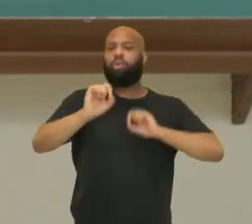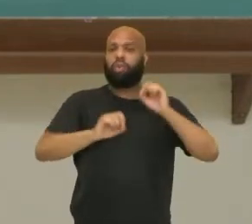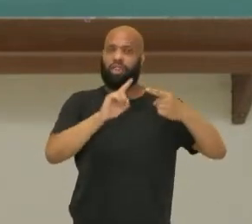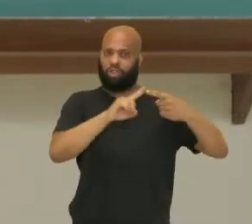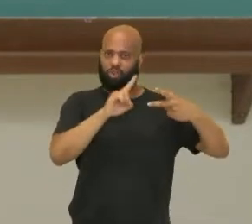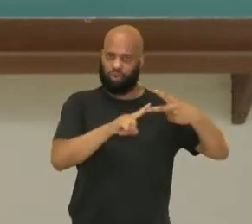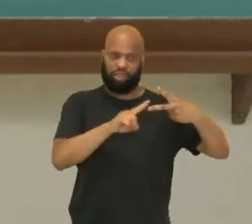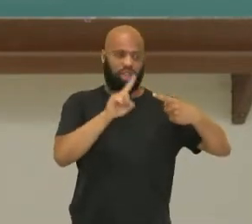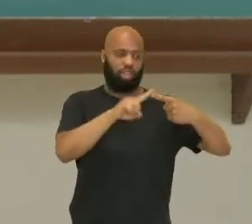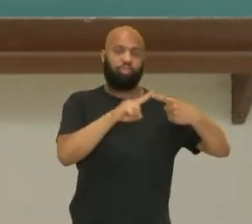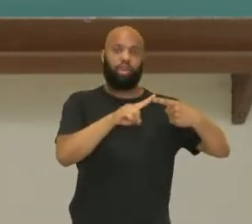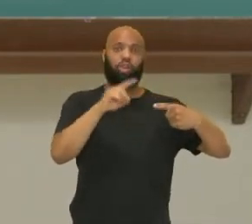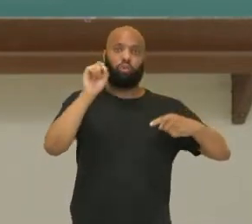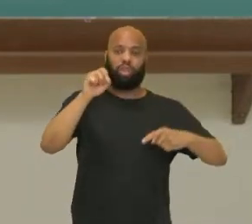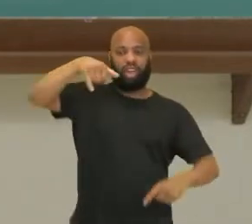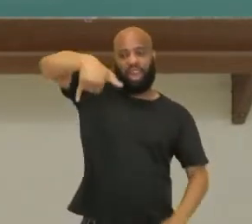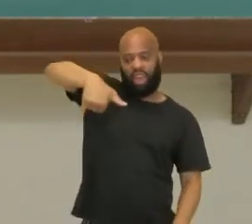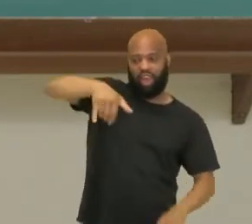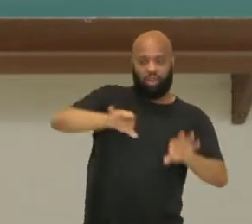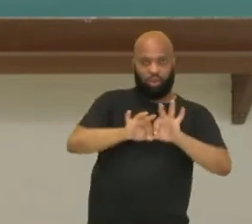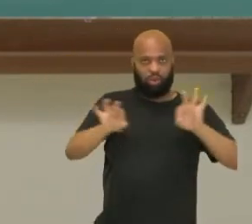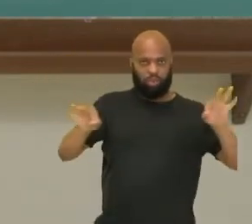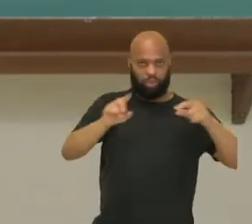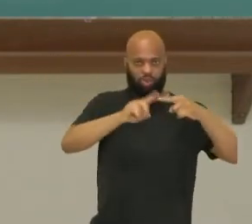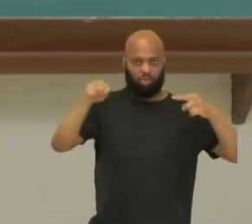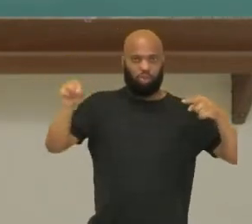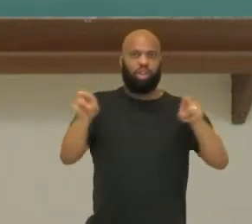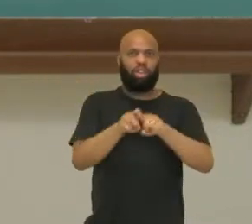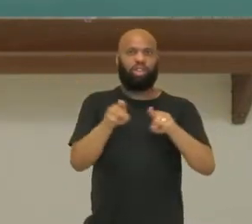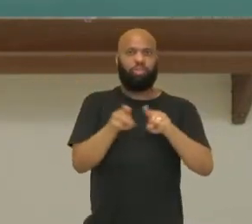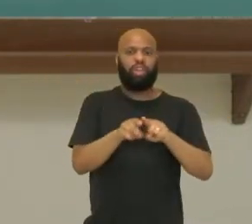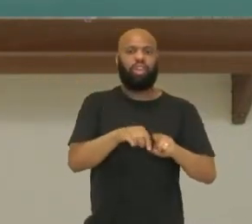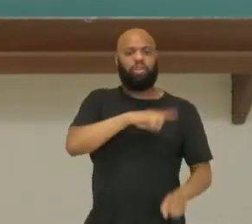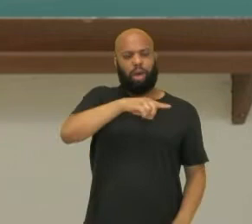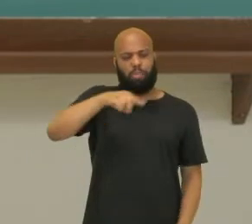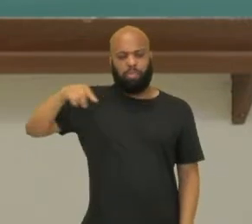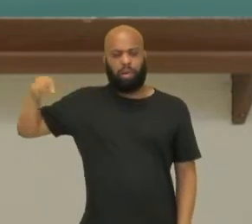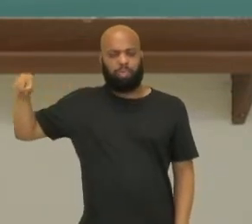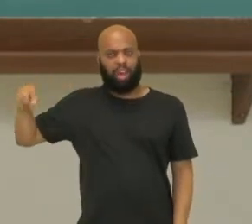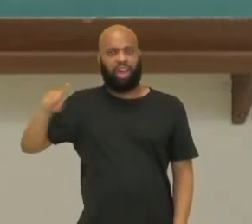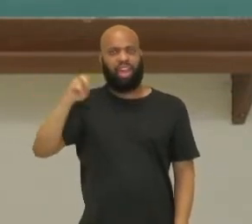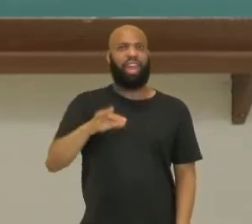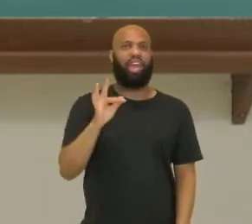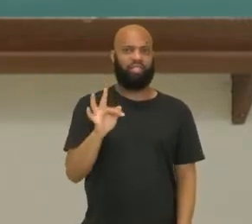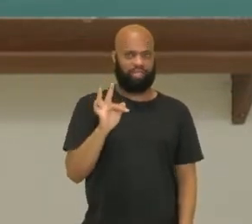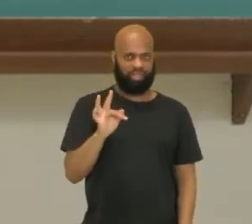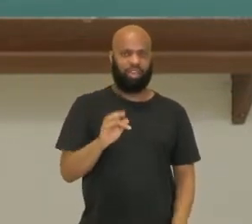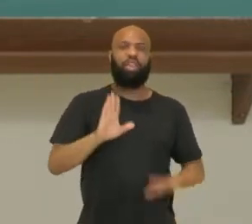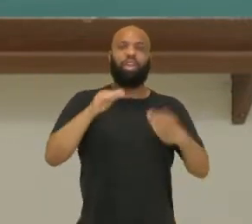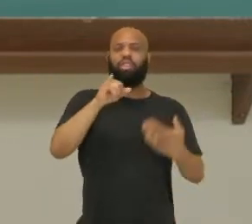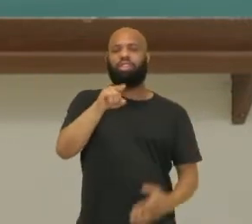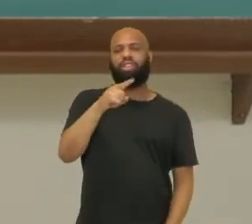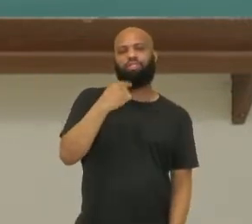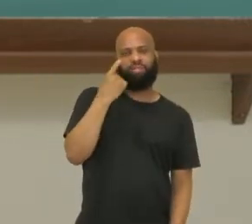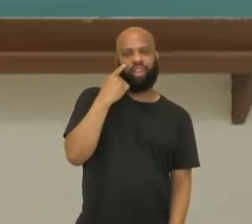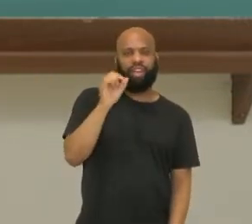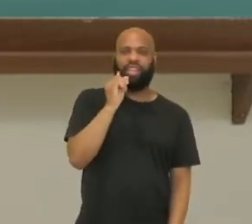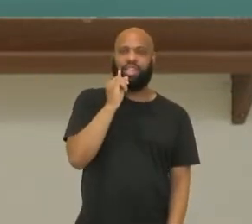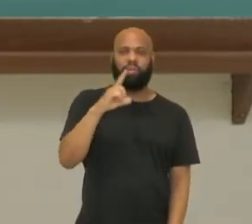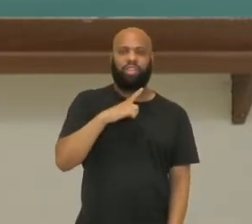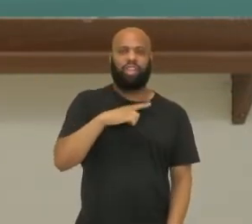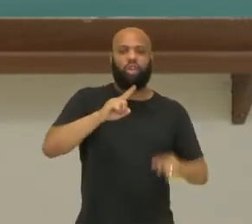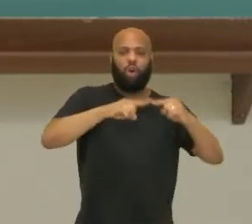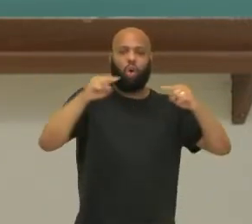coisas. Do comprimento de onda e da frequência de oscilação. Então, por exemplo, quando você pega o